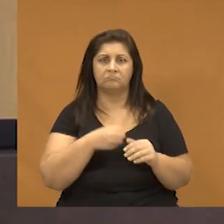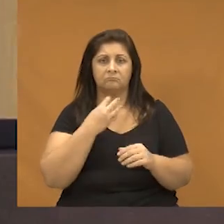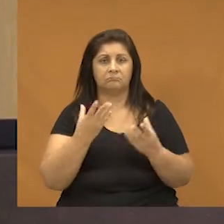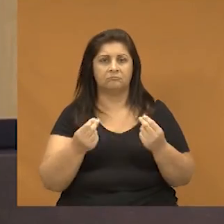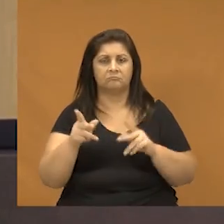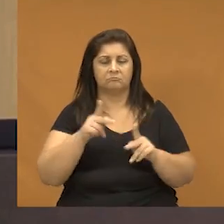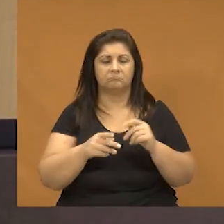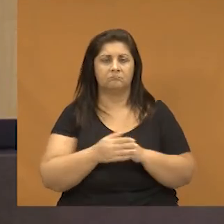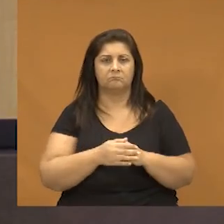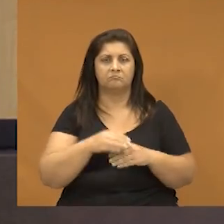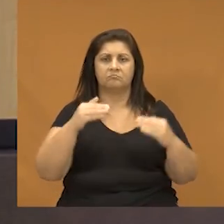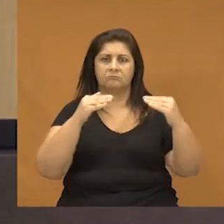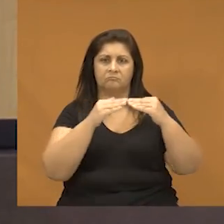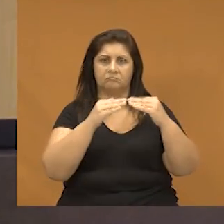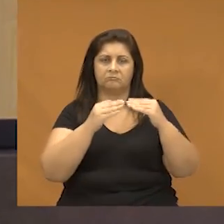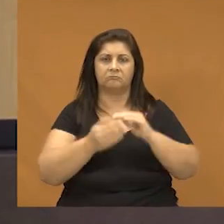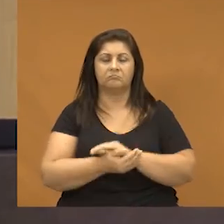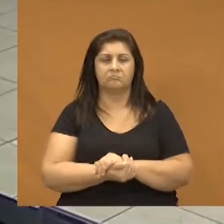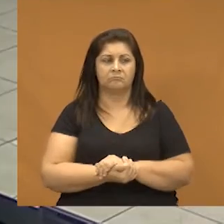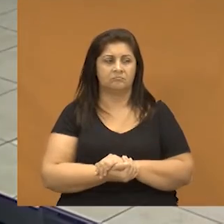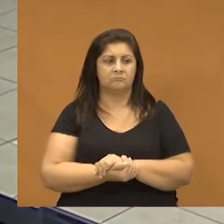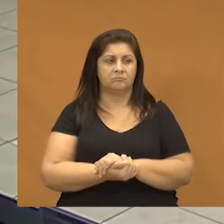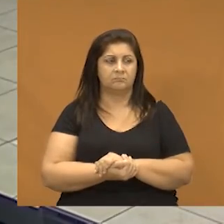e meu voto é favorável.